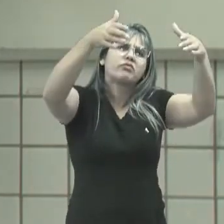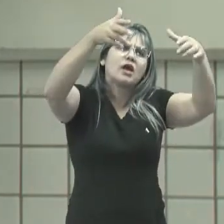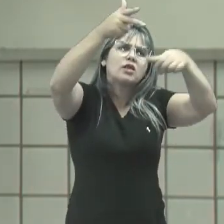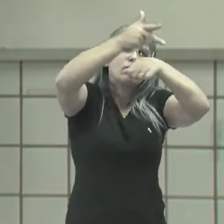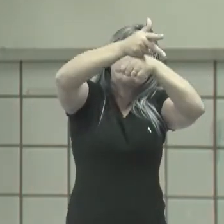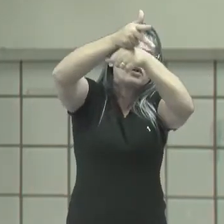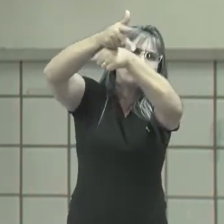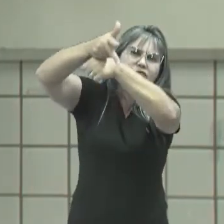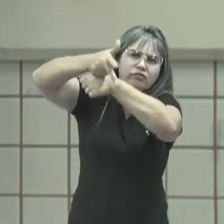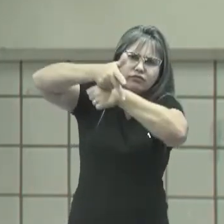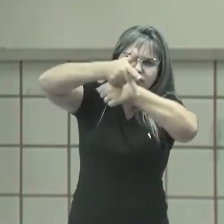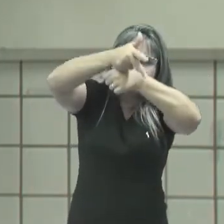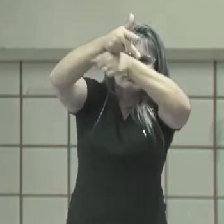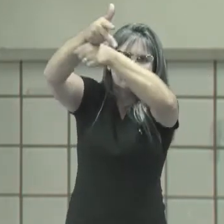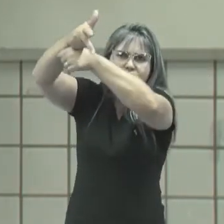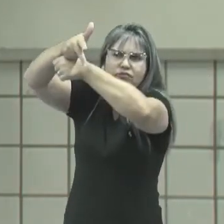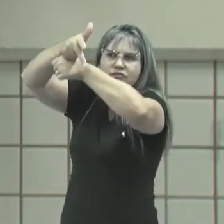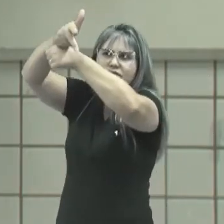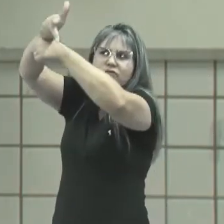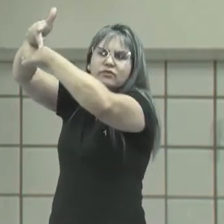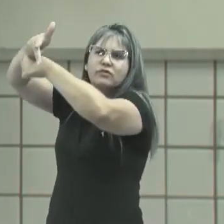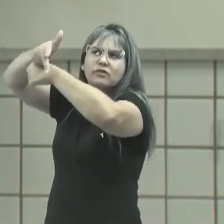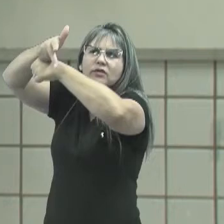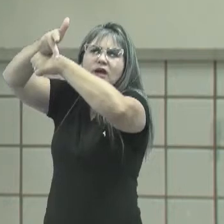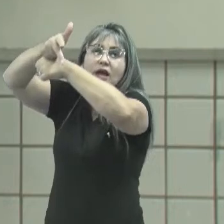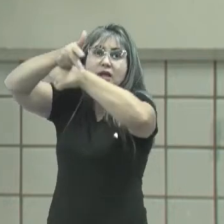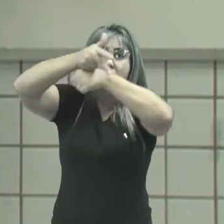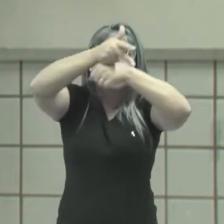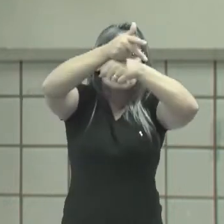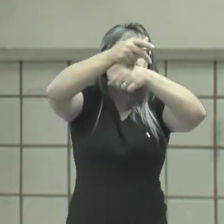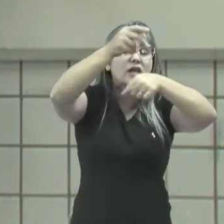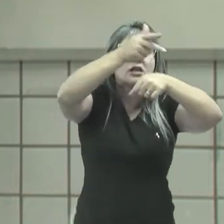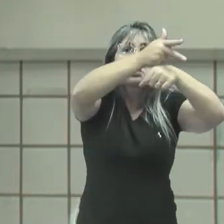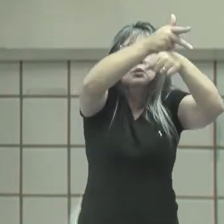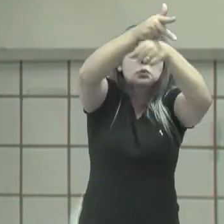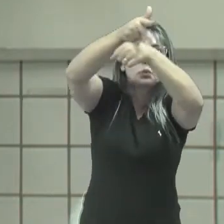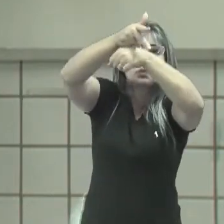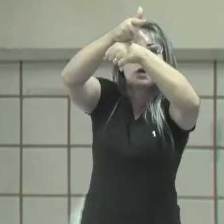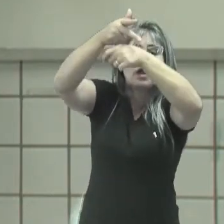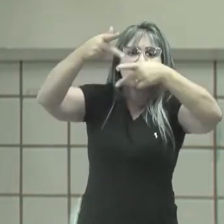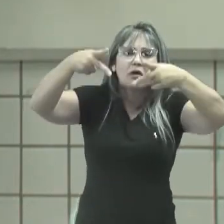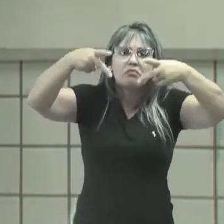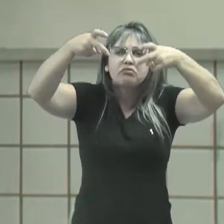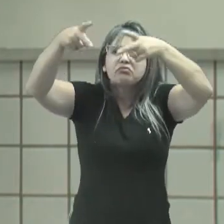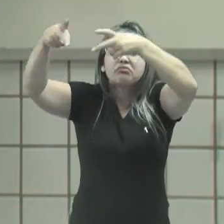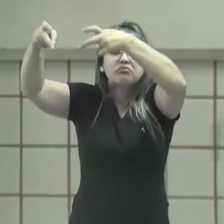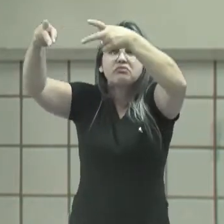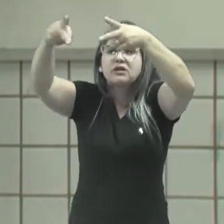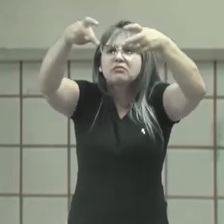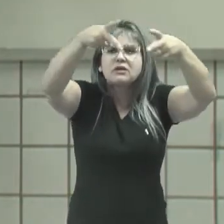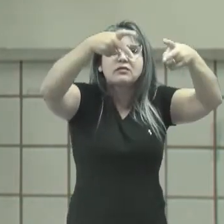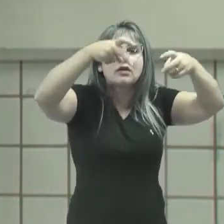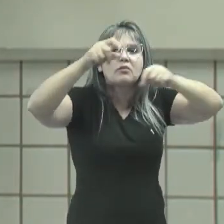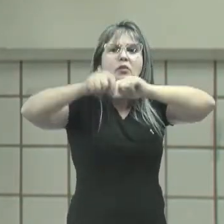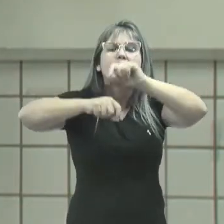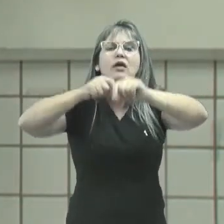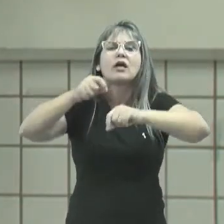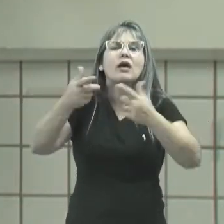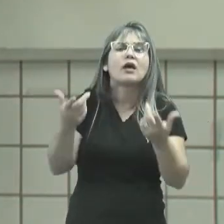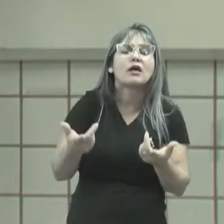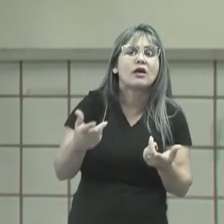não consegue chegar, para poder avaliar o grau de afetação, né, por conta da tecnologia